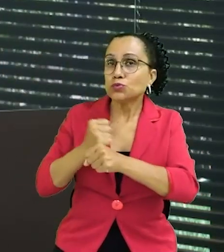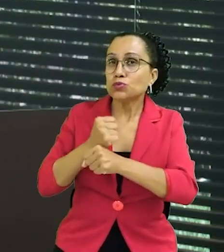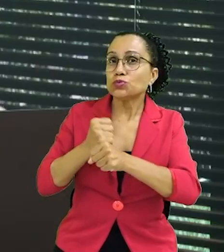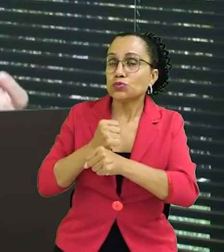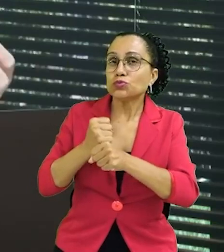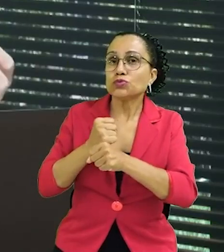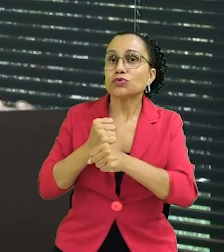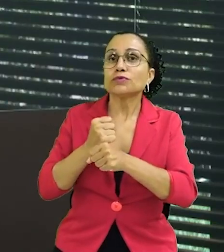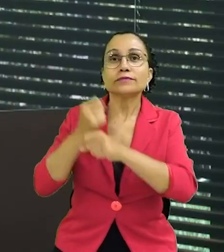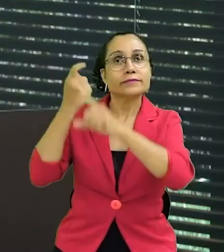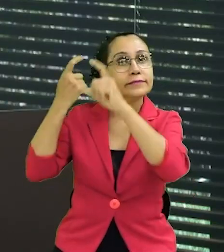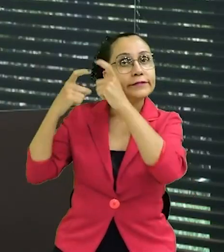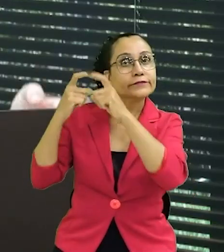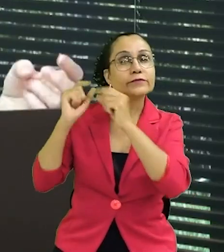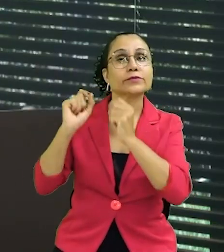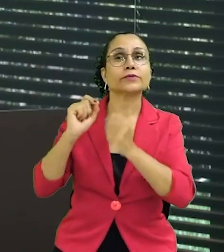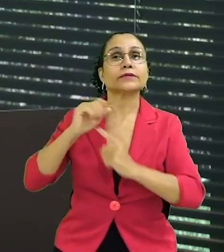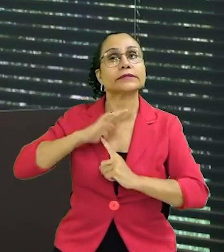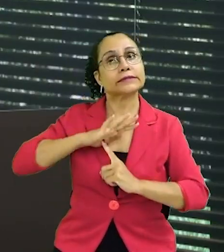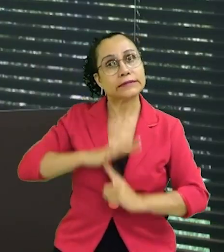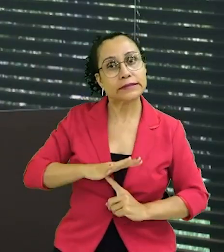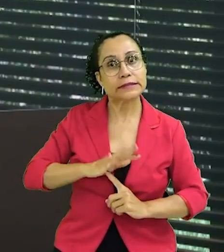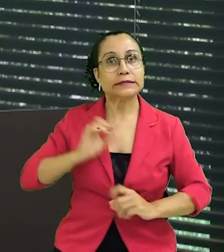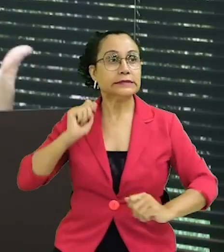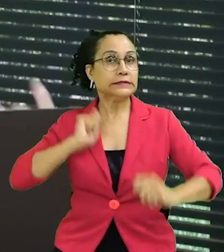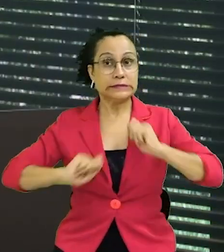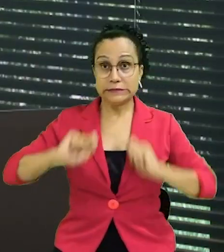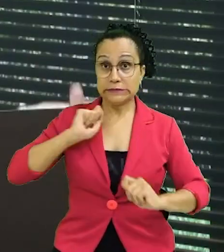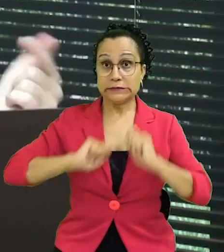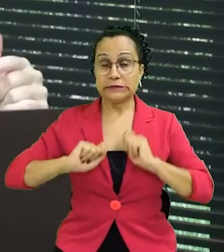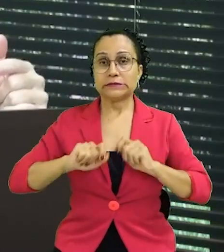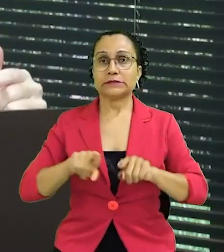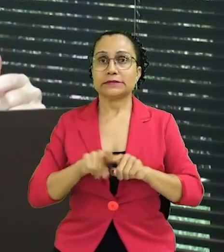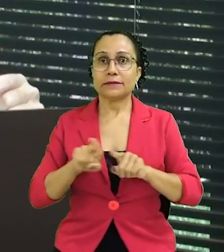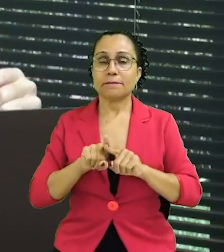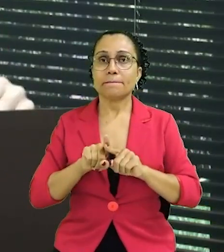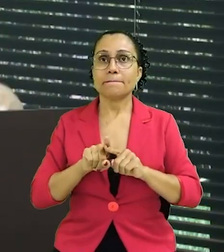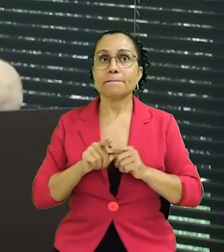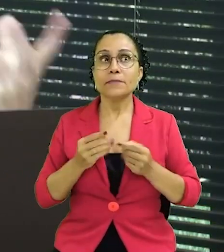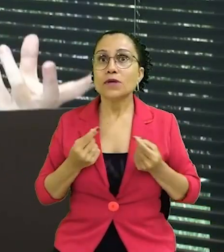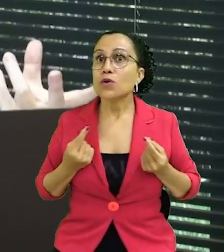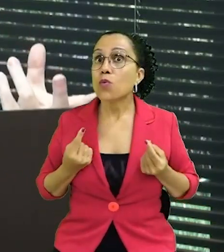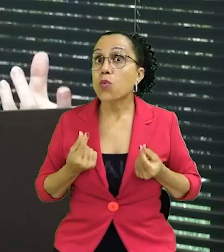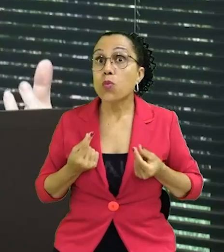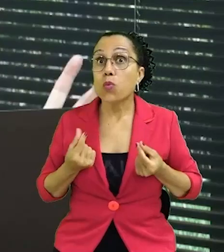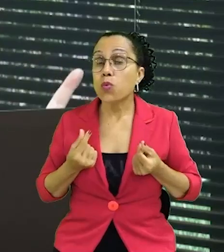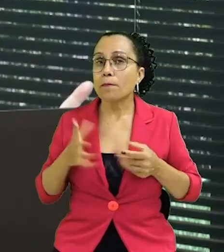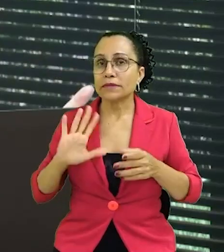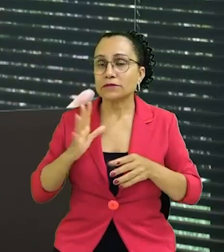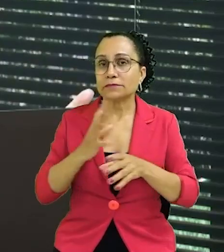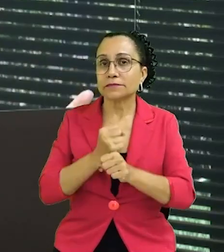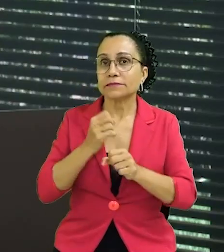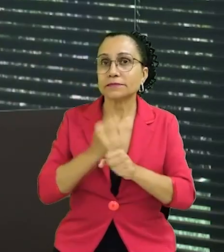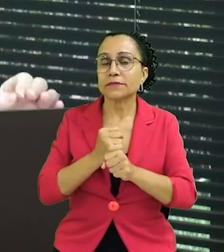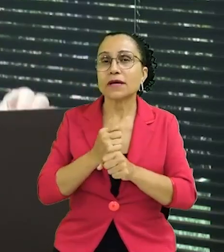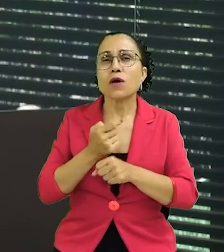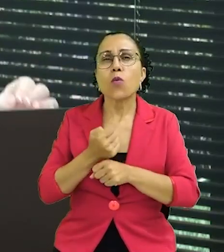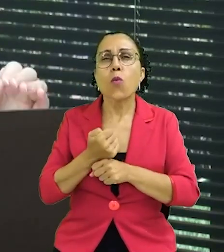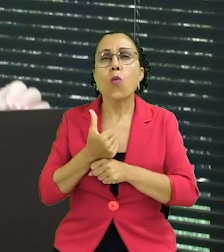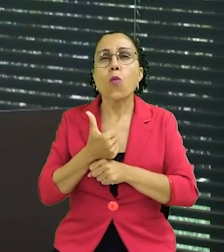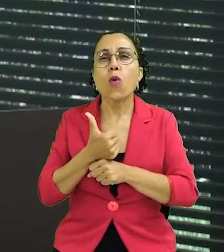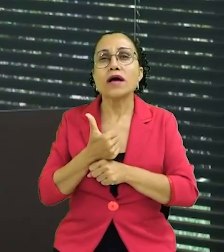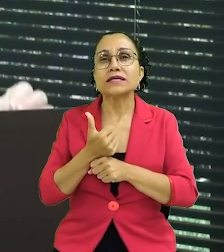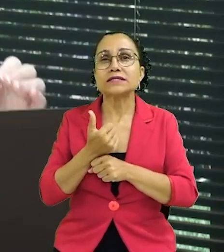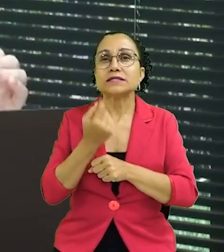devido a transtornos como depressão, ansiedade. E o custo à economia, fazendo um cálculo, chega a quase